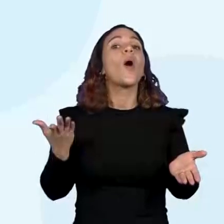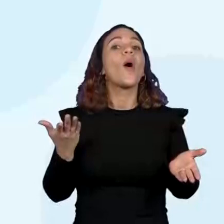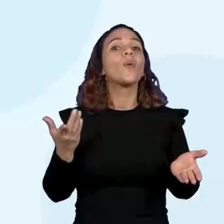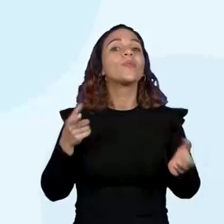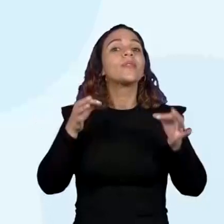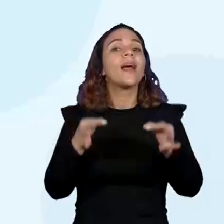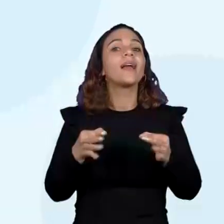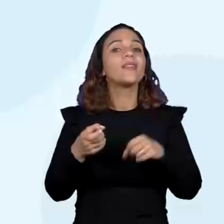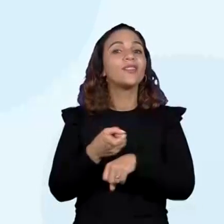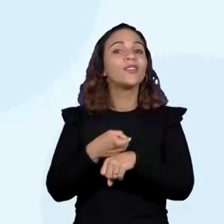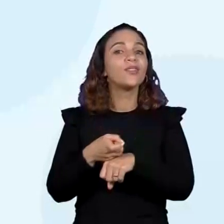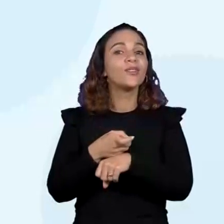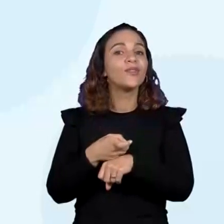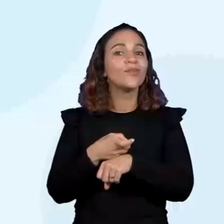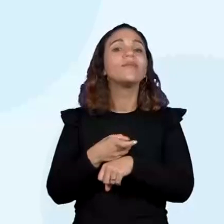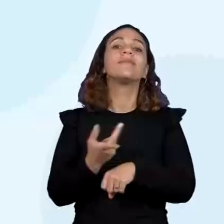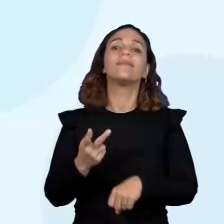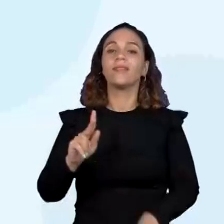adjetivo.